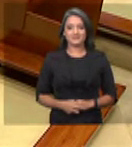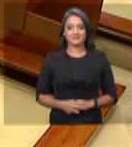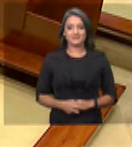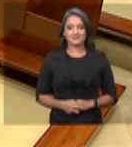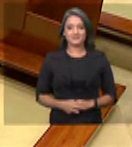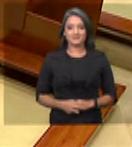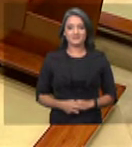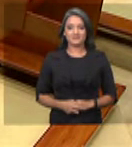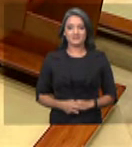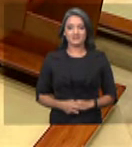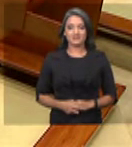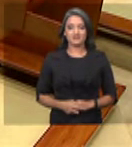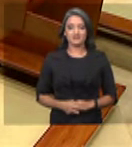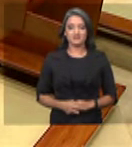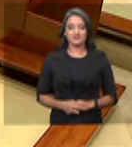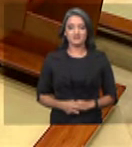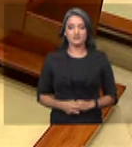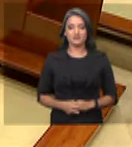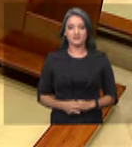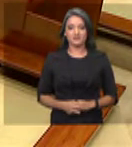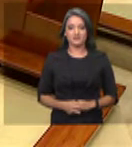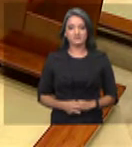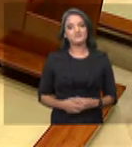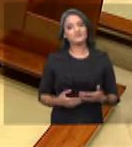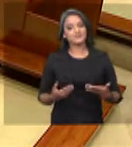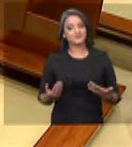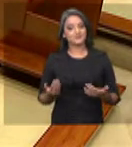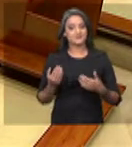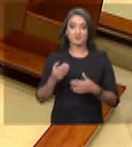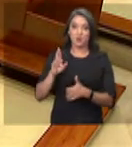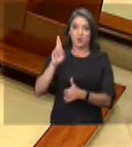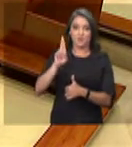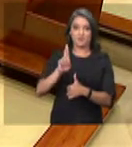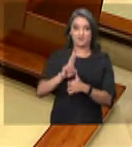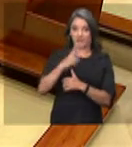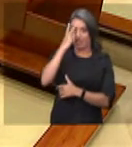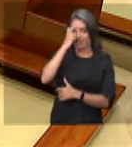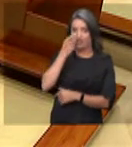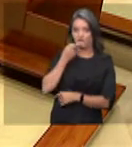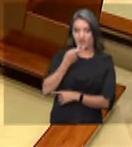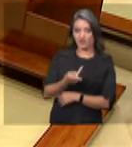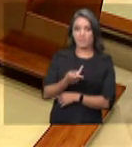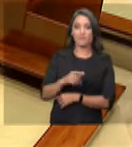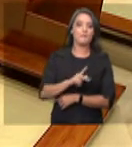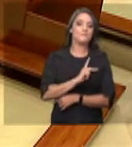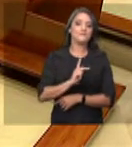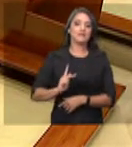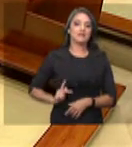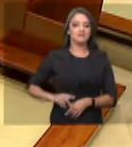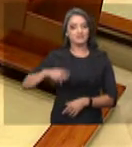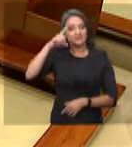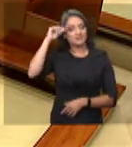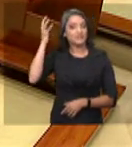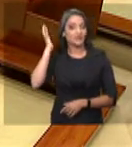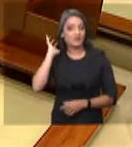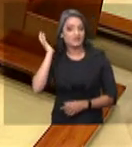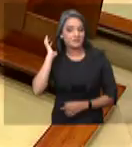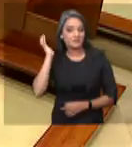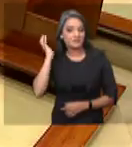que Ministra Rosa Weber Ministro Alexandre presidente da corte eleitoral superior